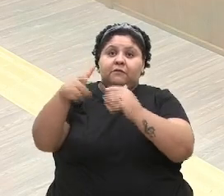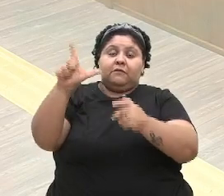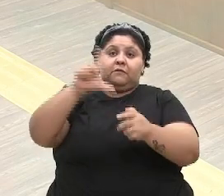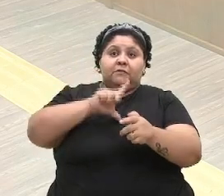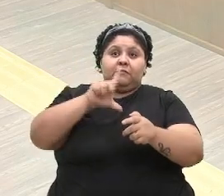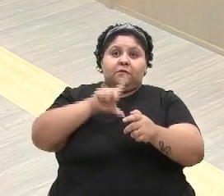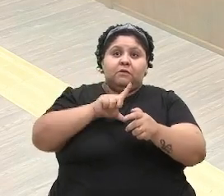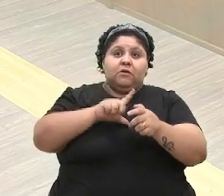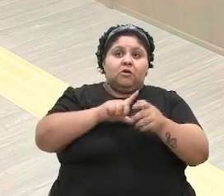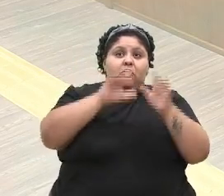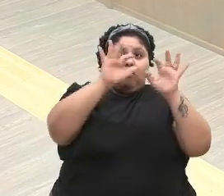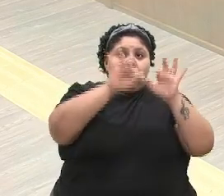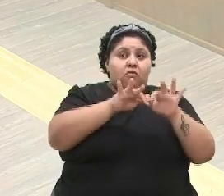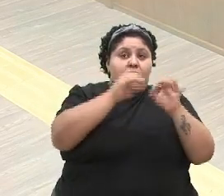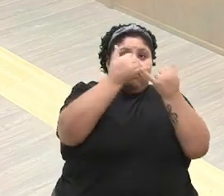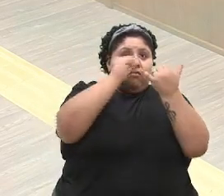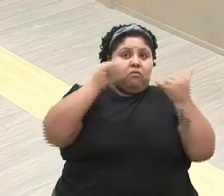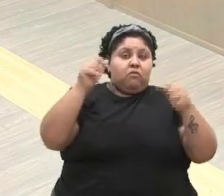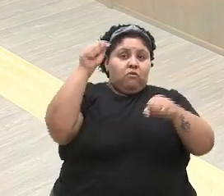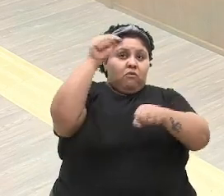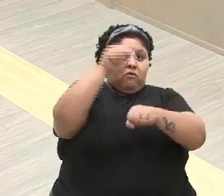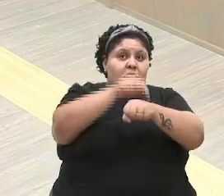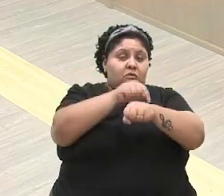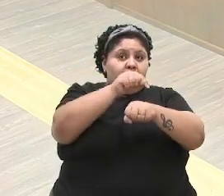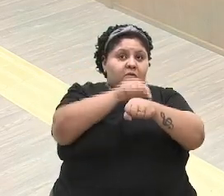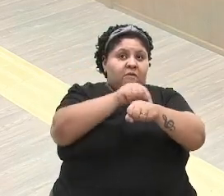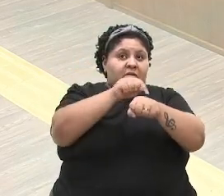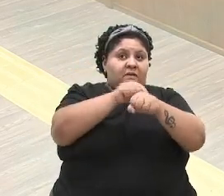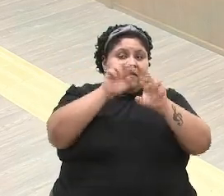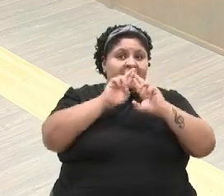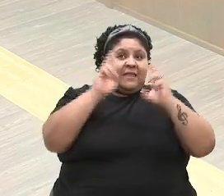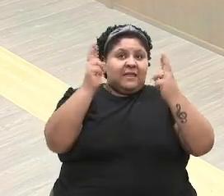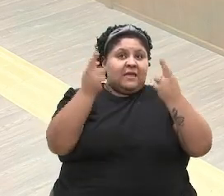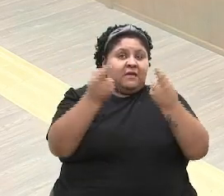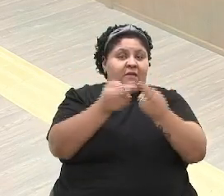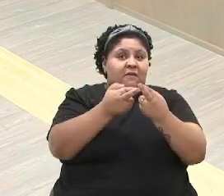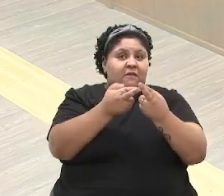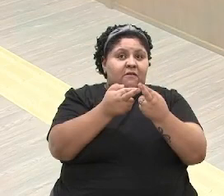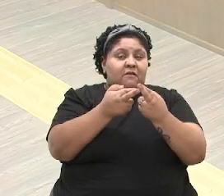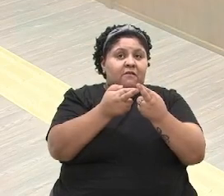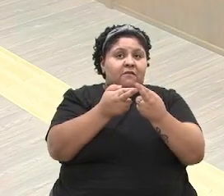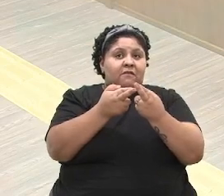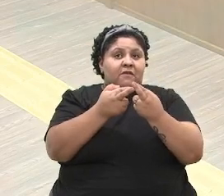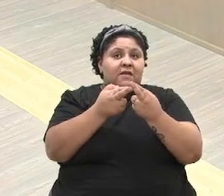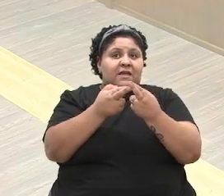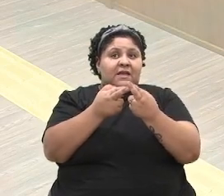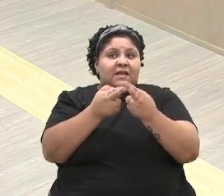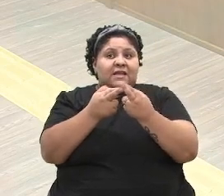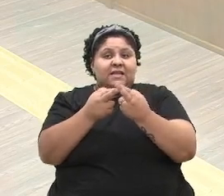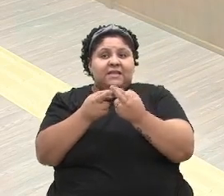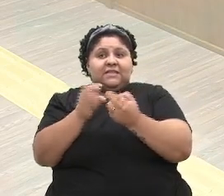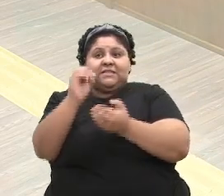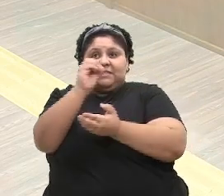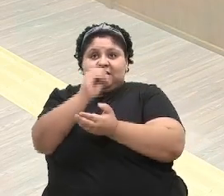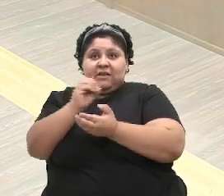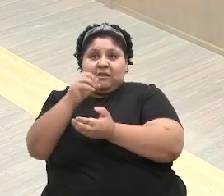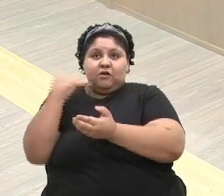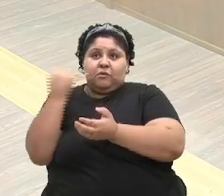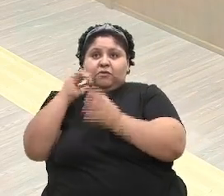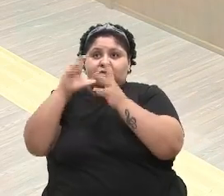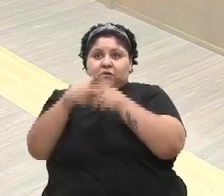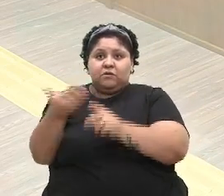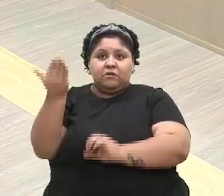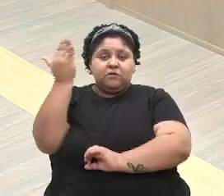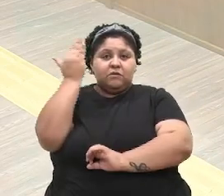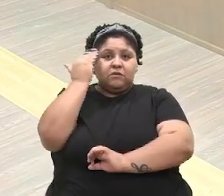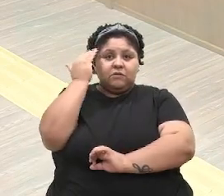queda de energia, o tempo da sessão ordinária acabou sendo zerado. Mas é importante que todos saibam e que fique registrado